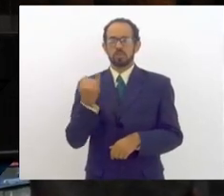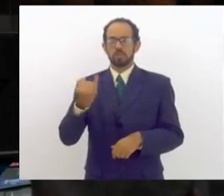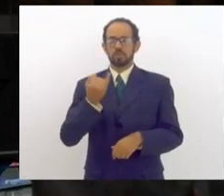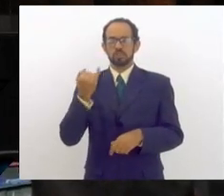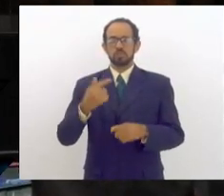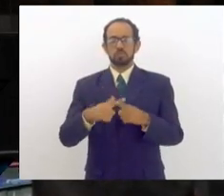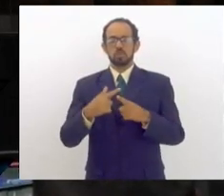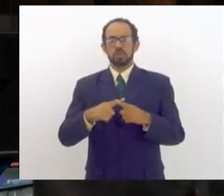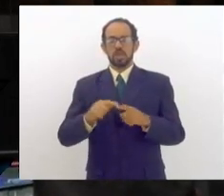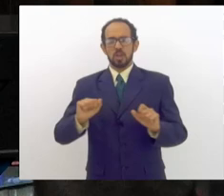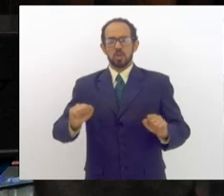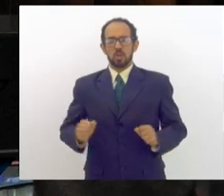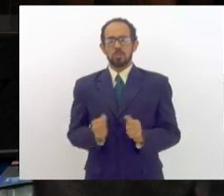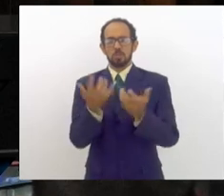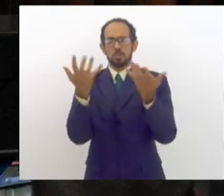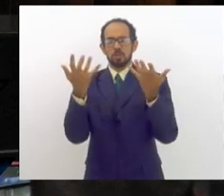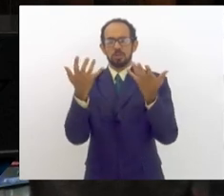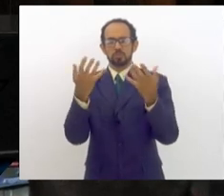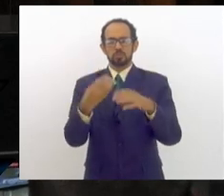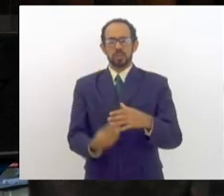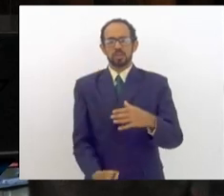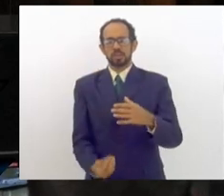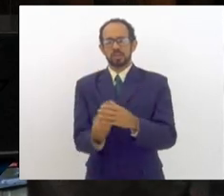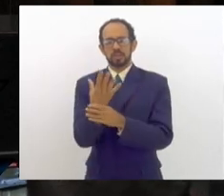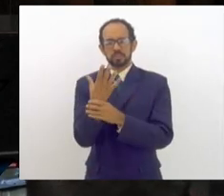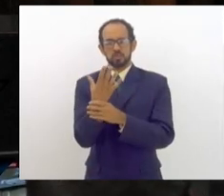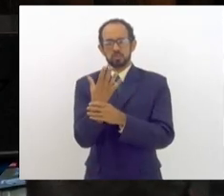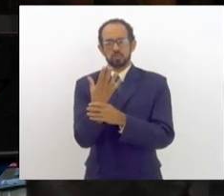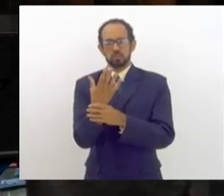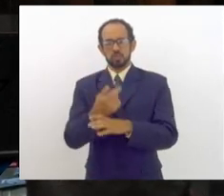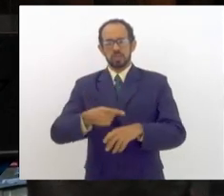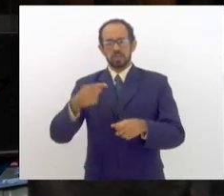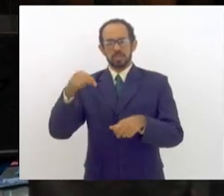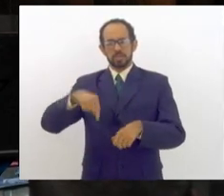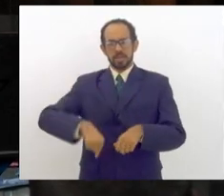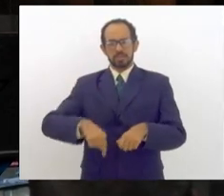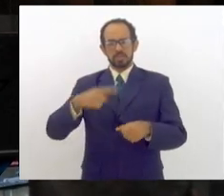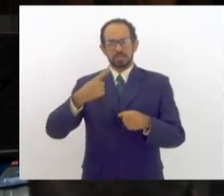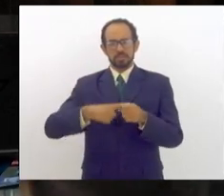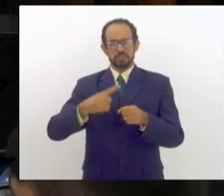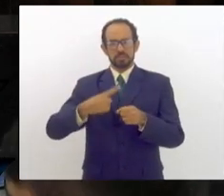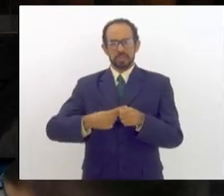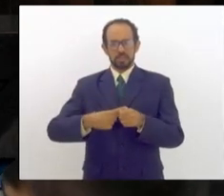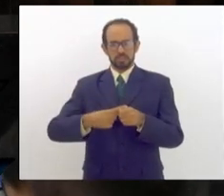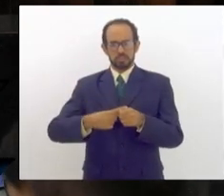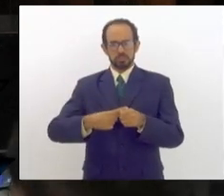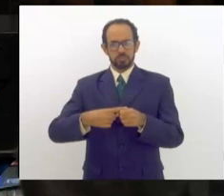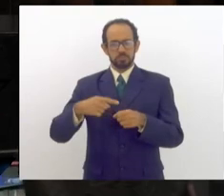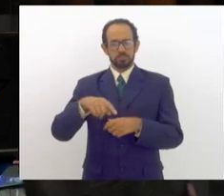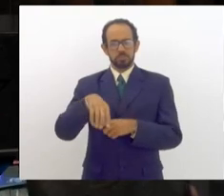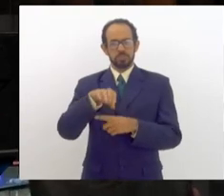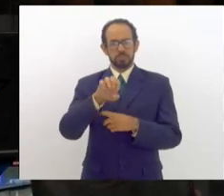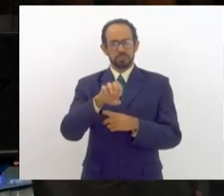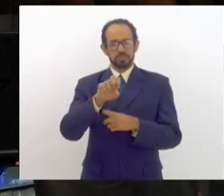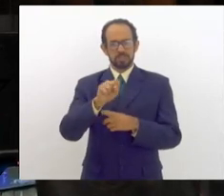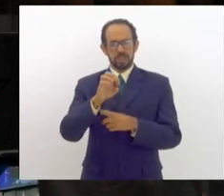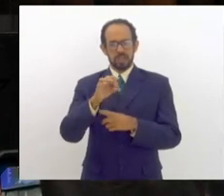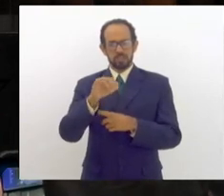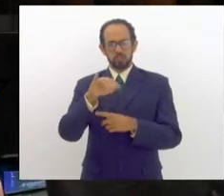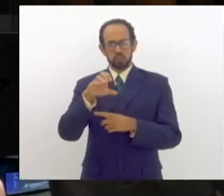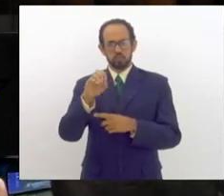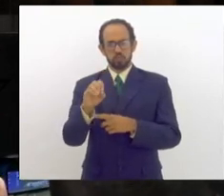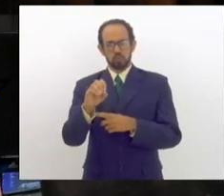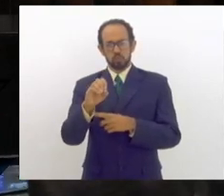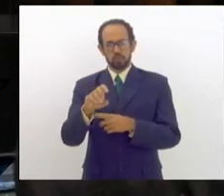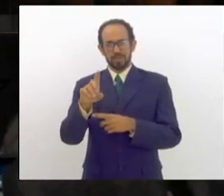comemoramos a fundação desta cidade por Estácio de Sá e